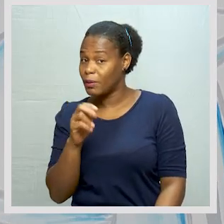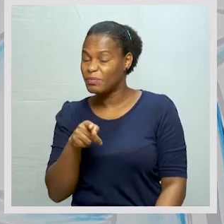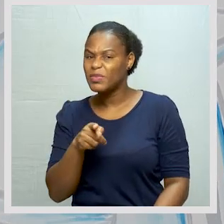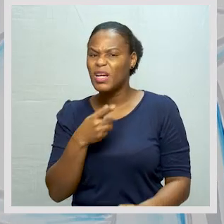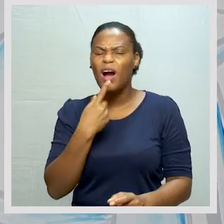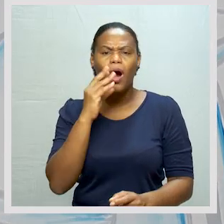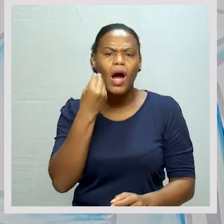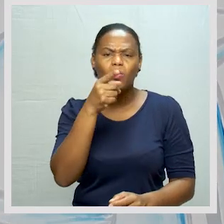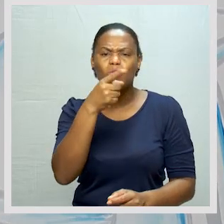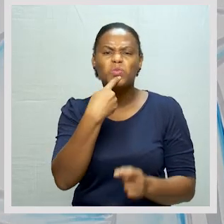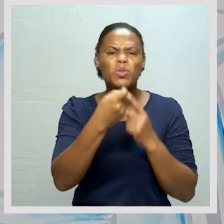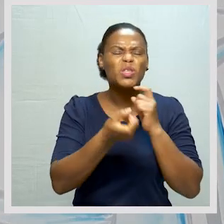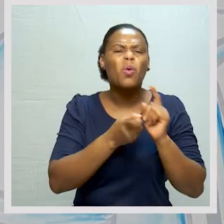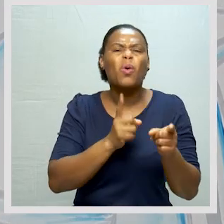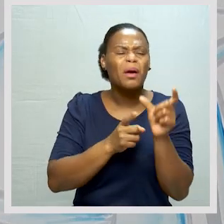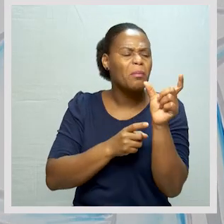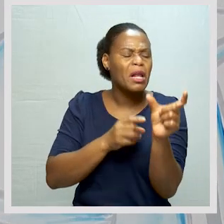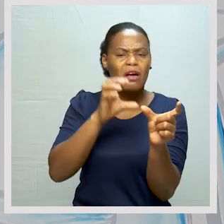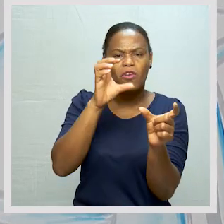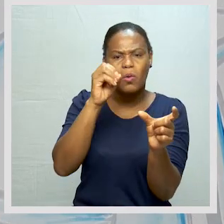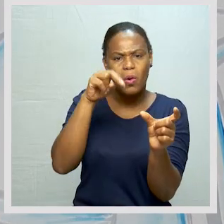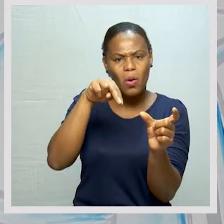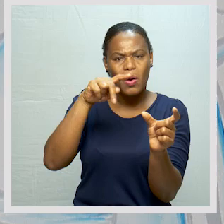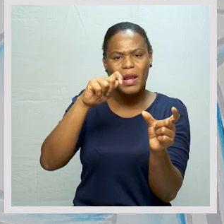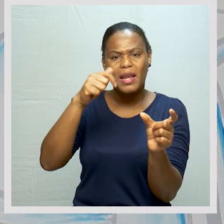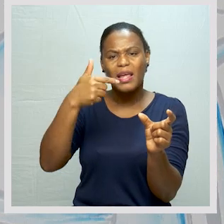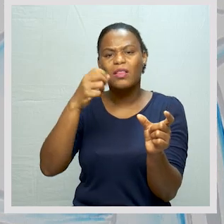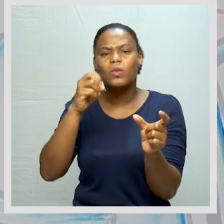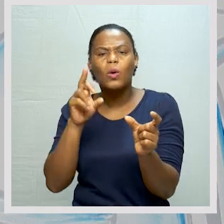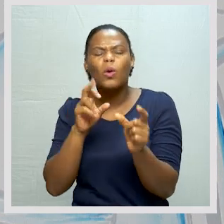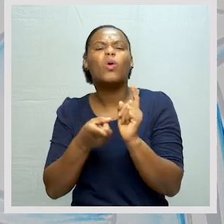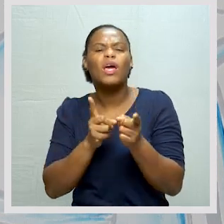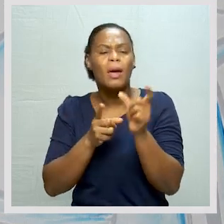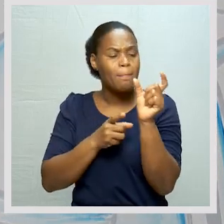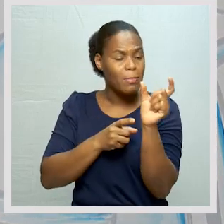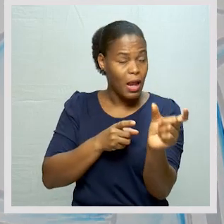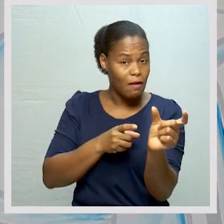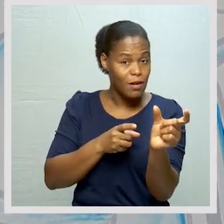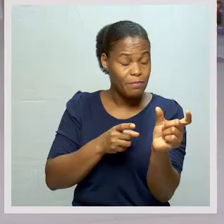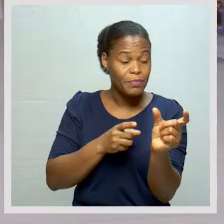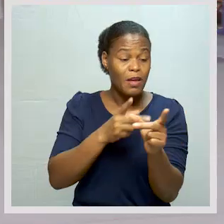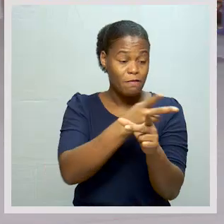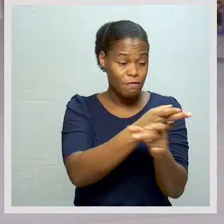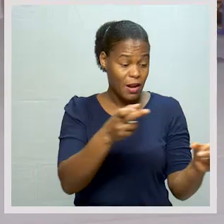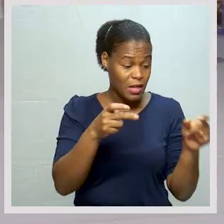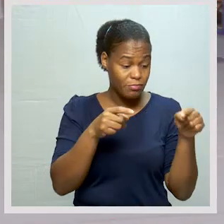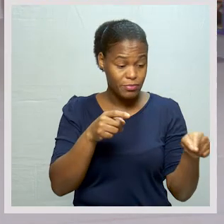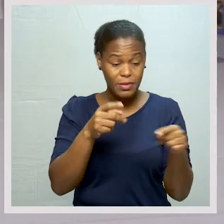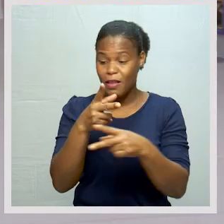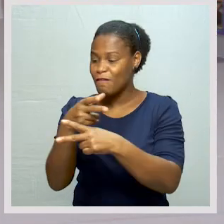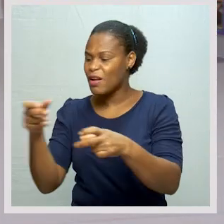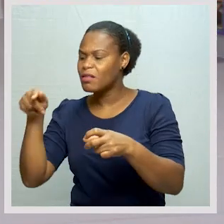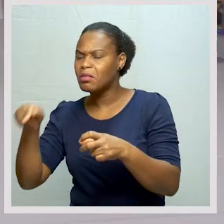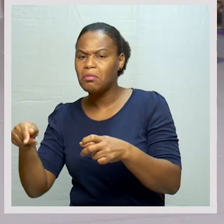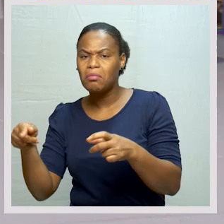Conectores são palavras que ligam duas ou mais frases. Vamos aqui